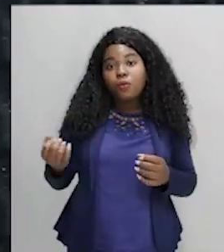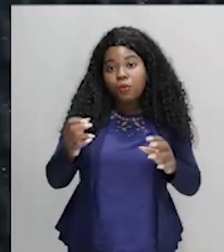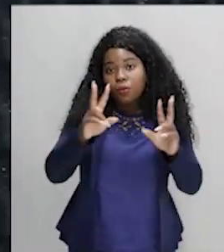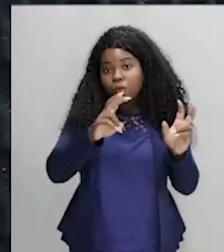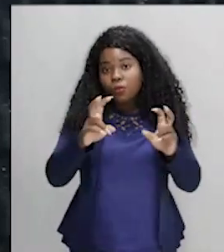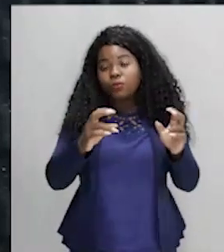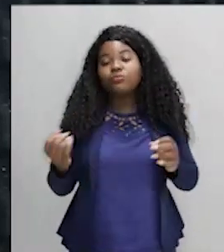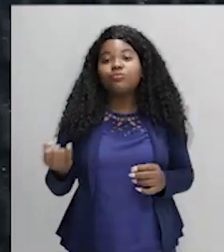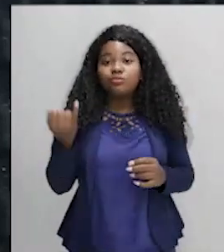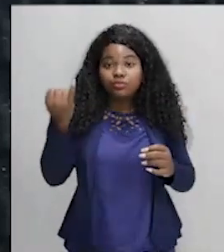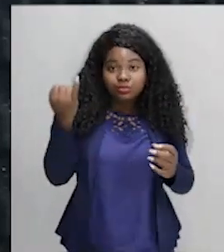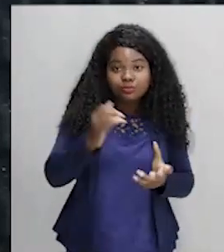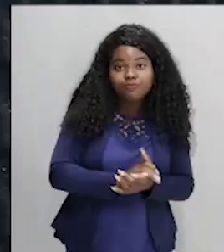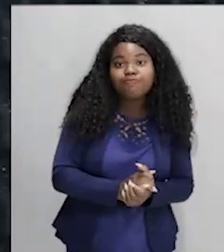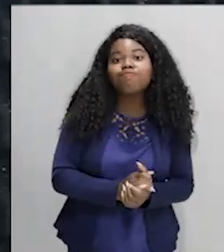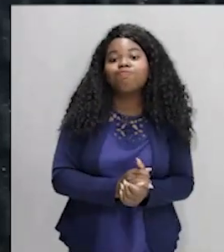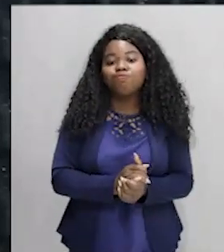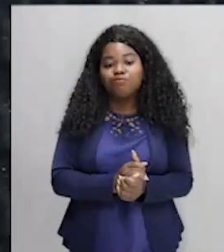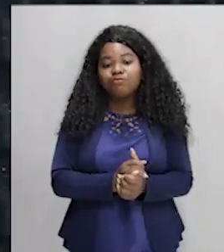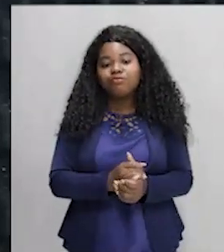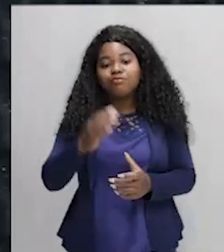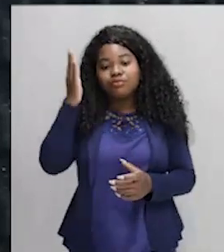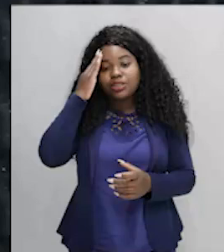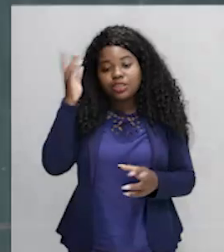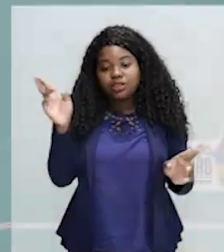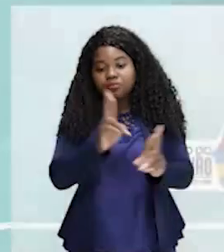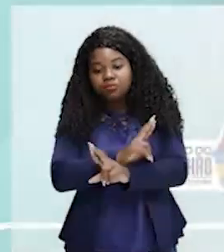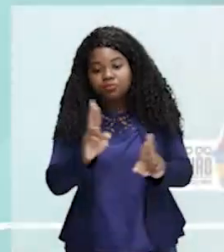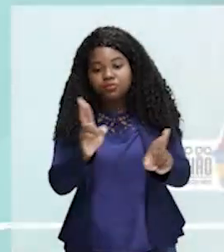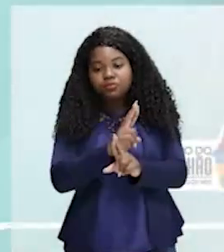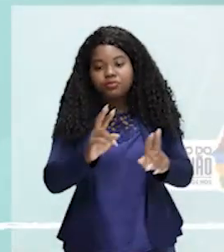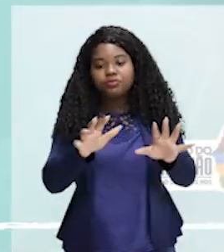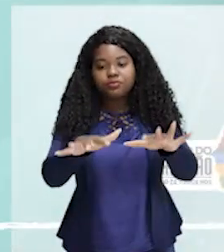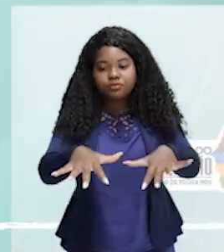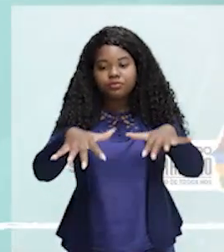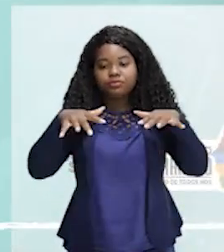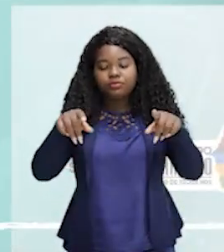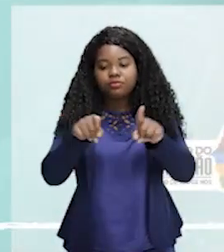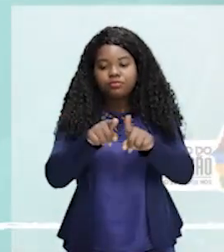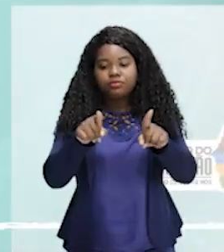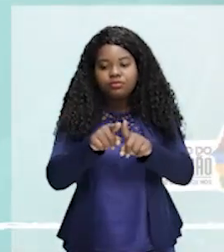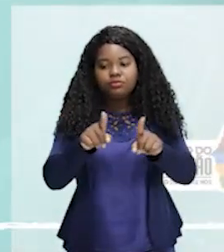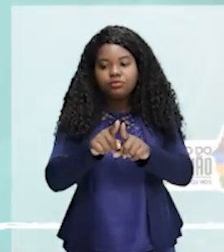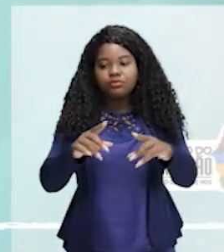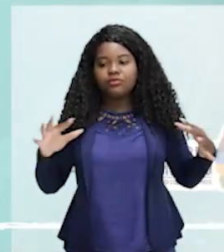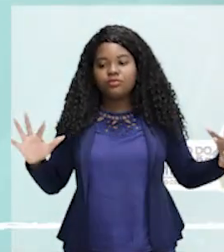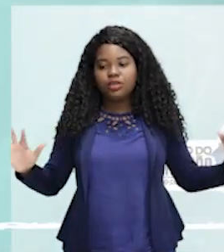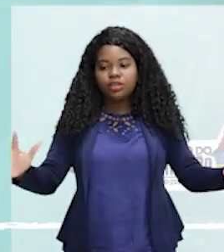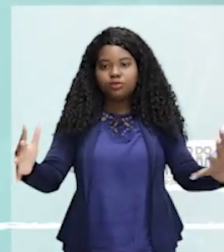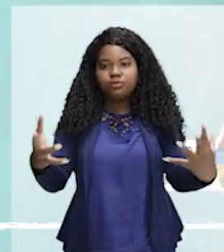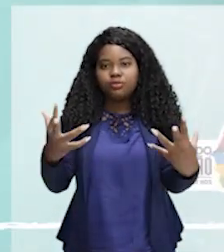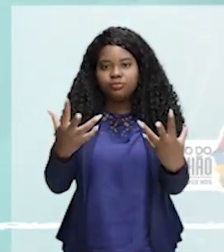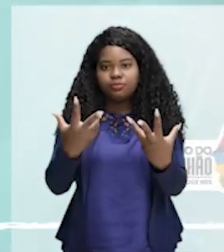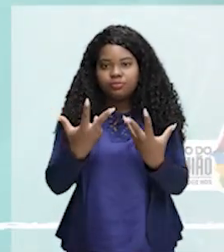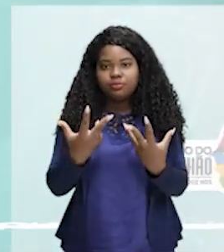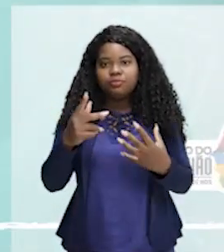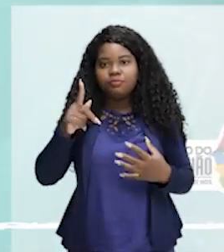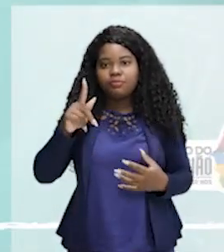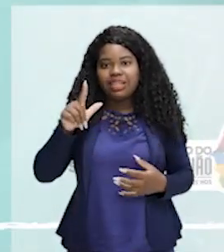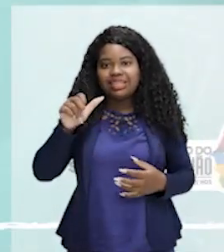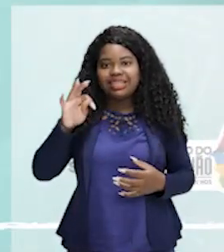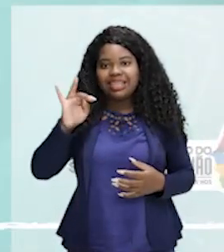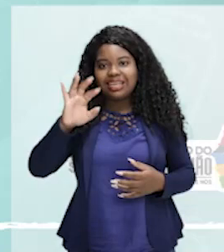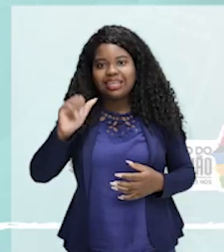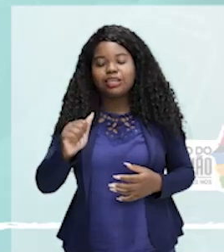porque esse negócio está chato. Para que a gente possa entender essa relação de palco e plateia, é necessário que a gente volte numa